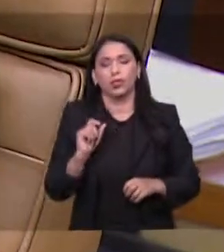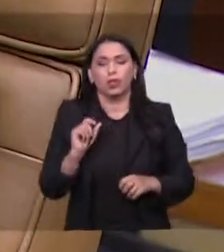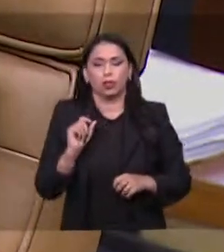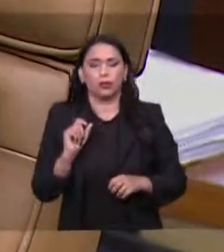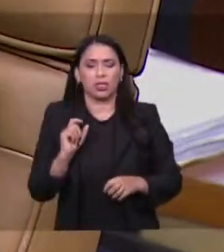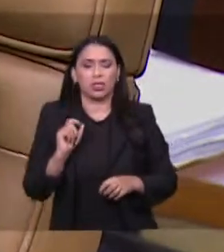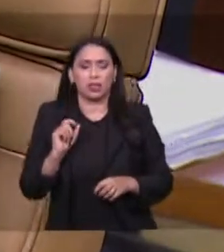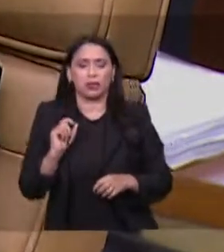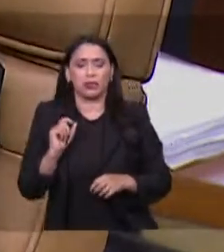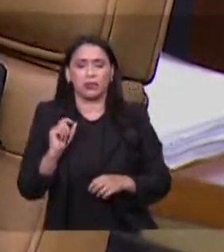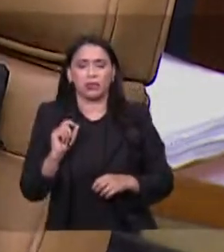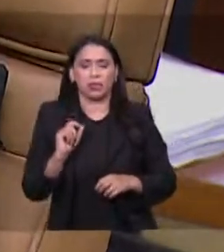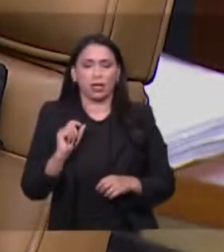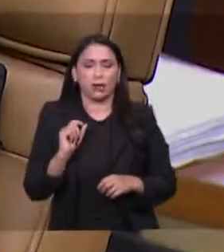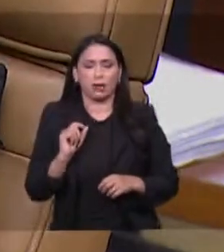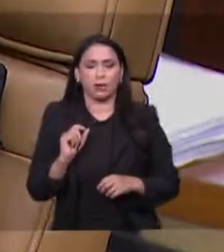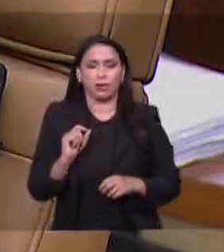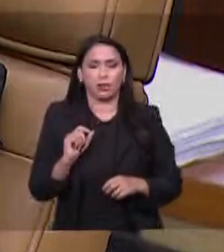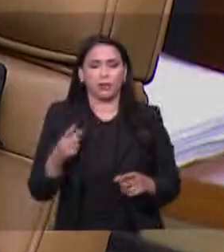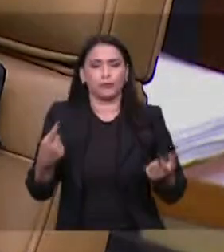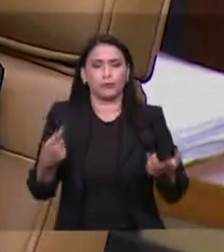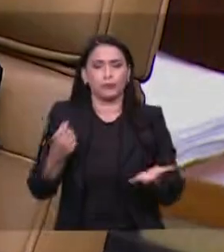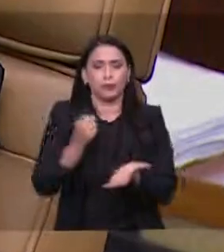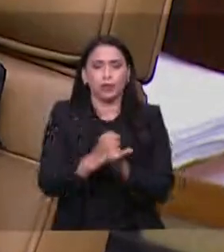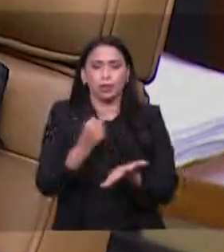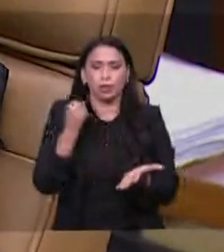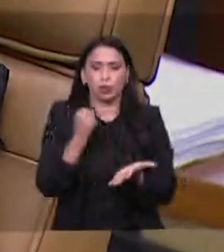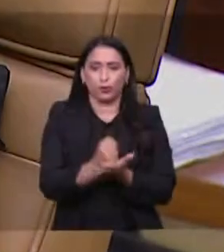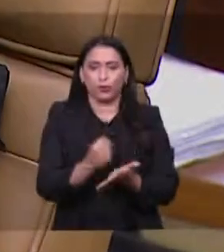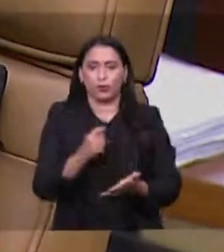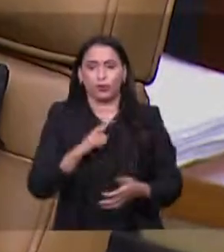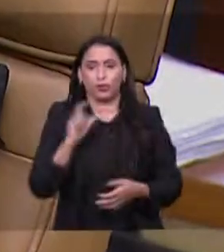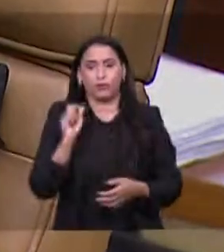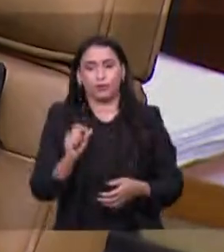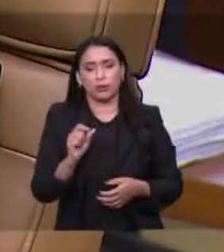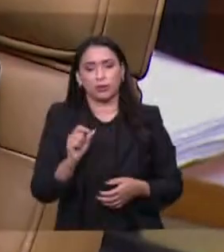se refere ao contrato de ajuste com